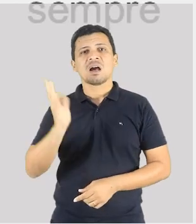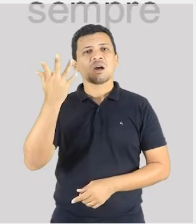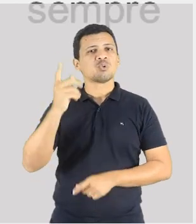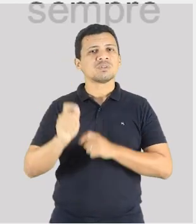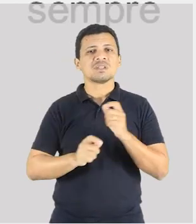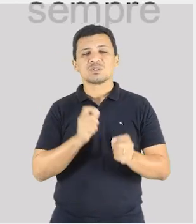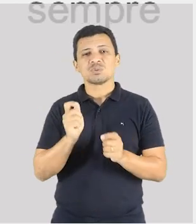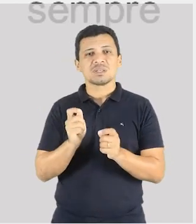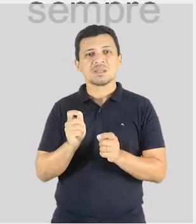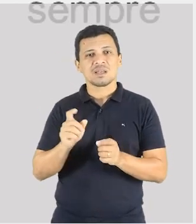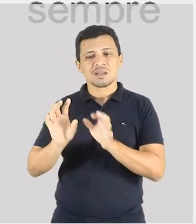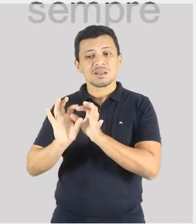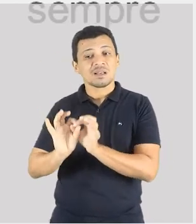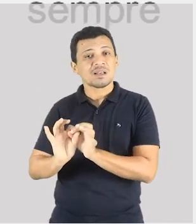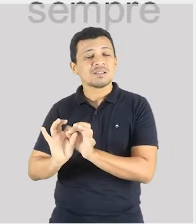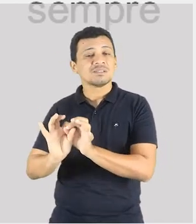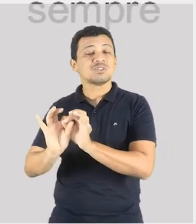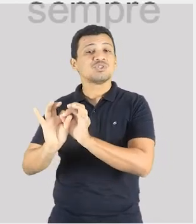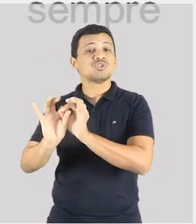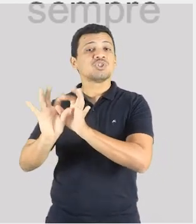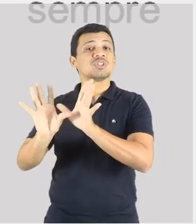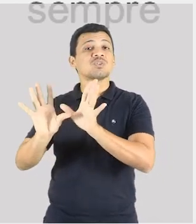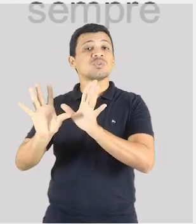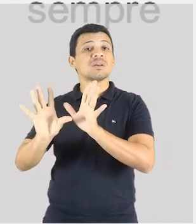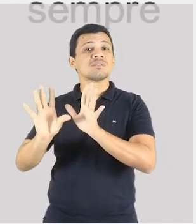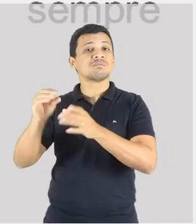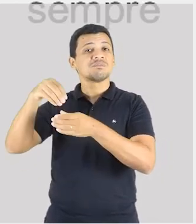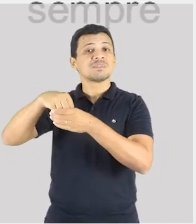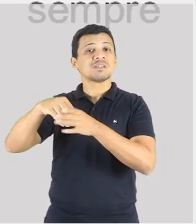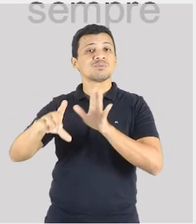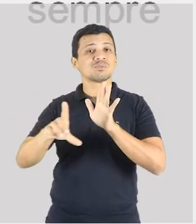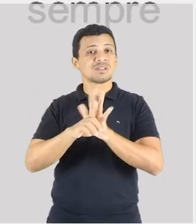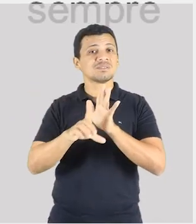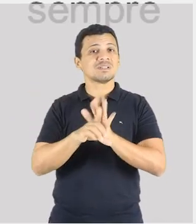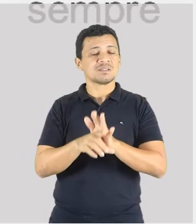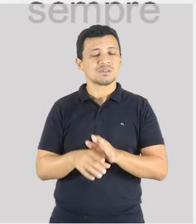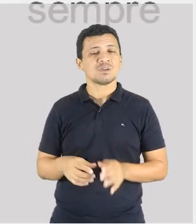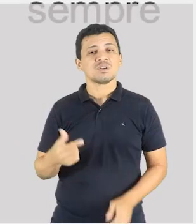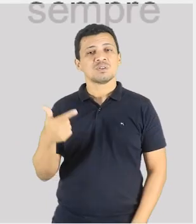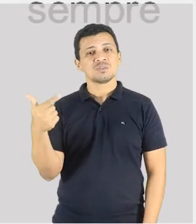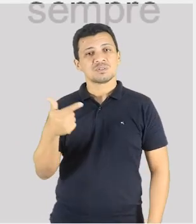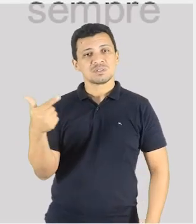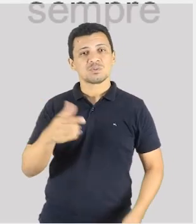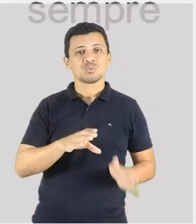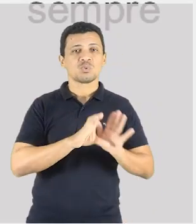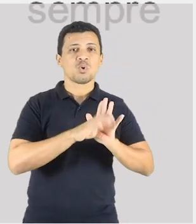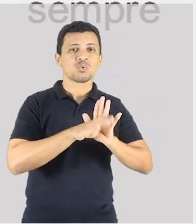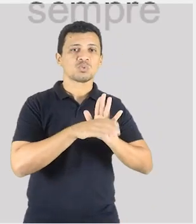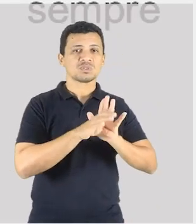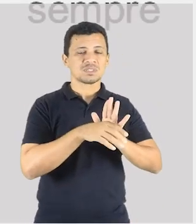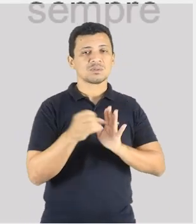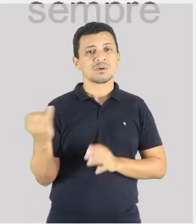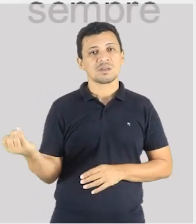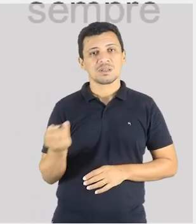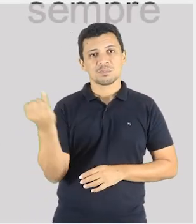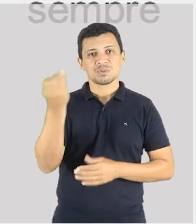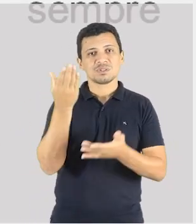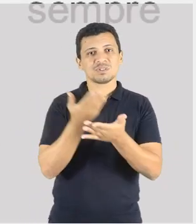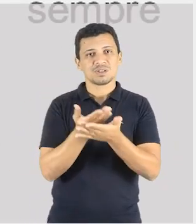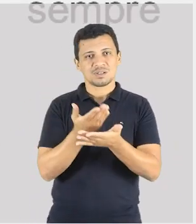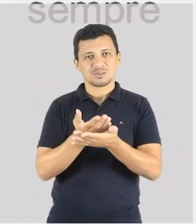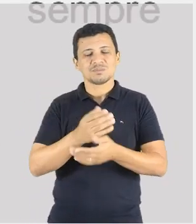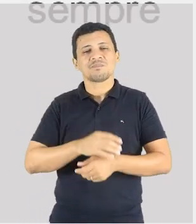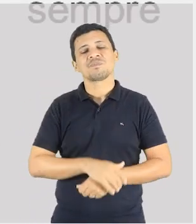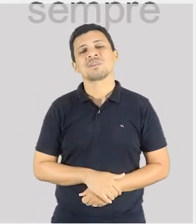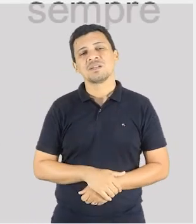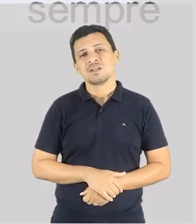discricionariedade administrativa, e aqui está o segundo conceito importante para a aula de hoje. Em outras palavras,